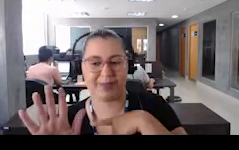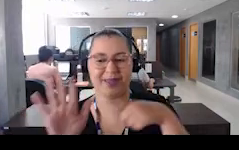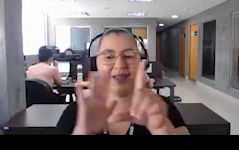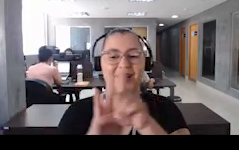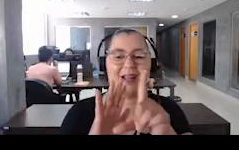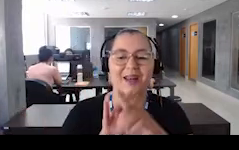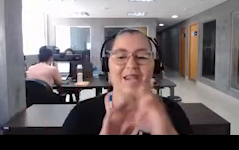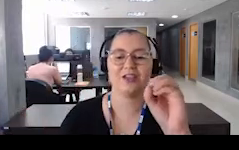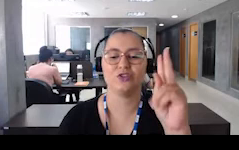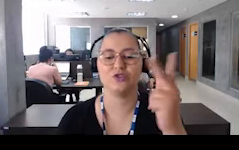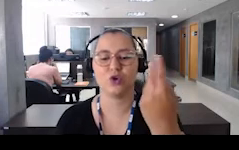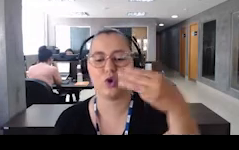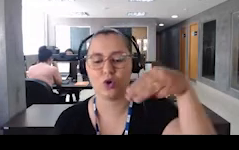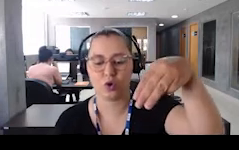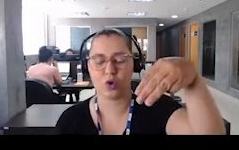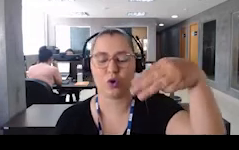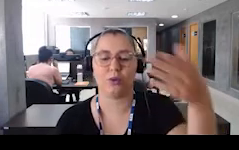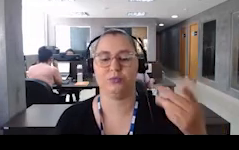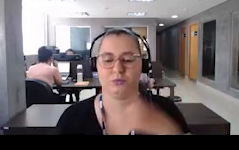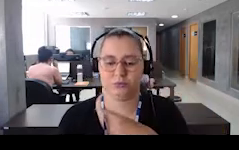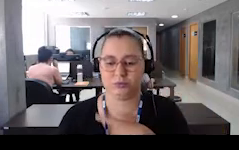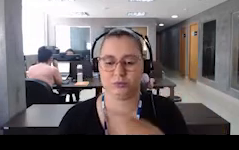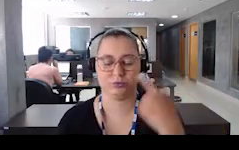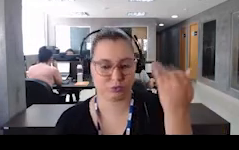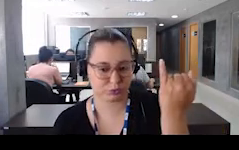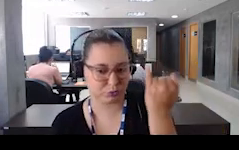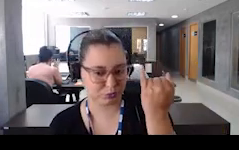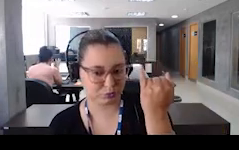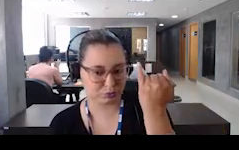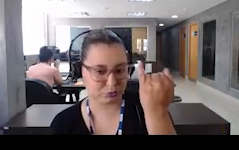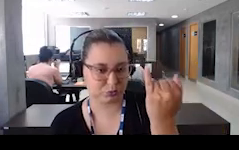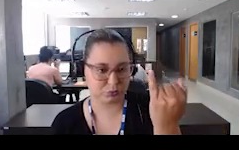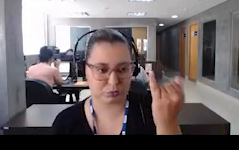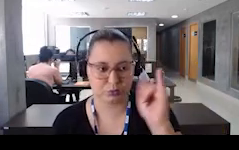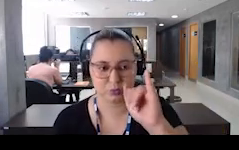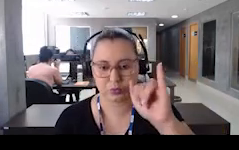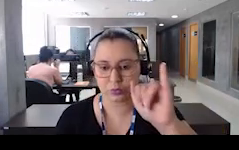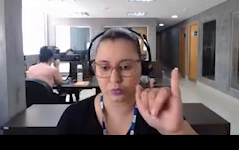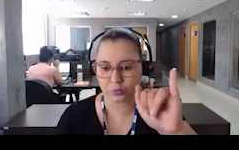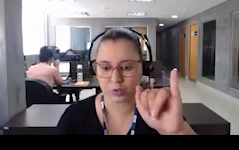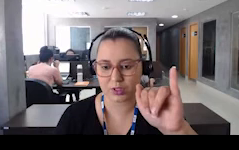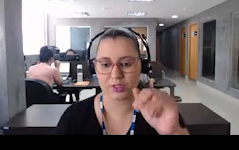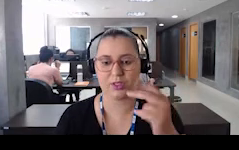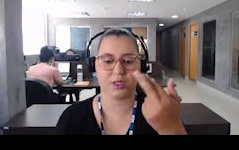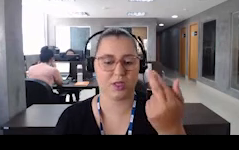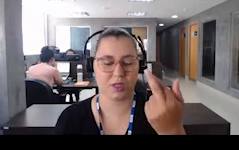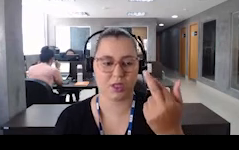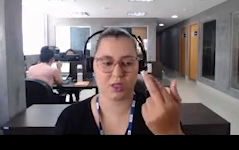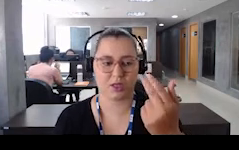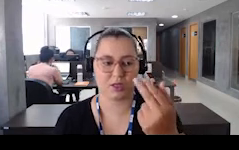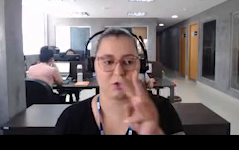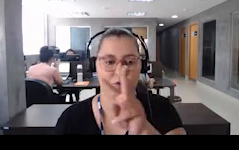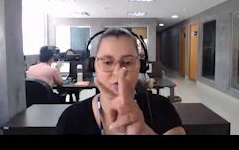Ohm. Para poder achar corrente, que é o I, o que a gente faz? Pega a tensão e divide pela resistência, certo? Então, vamos colocar